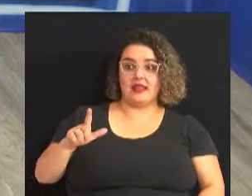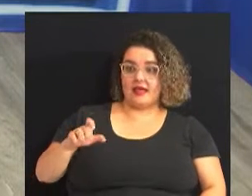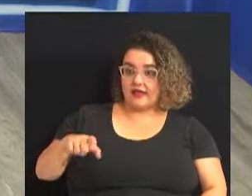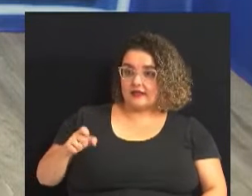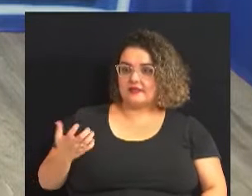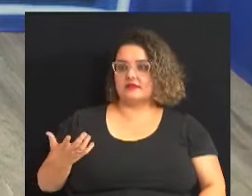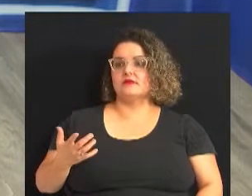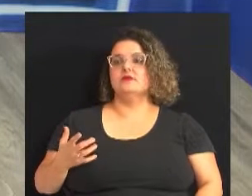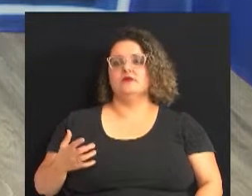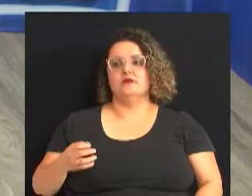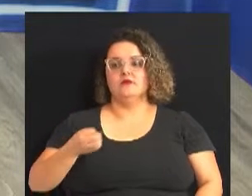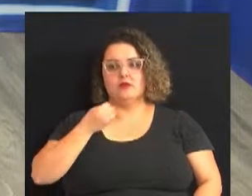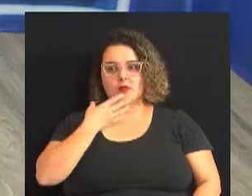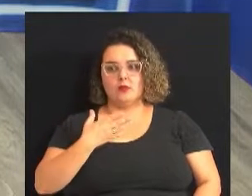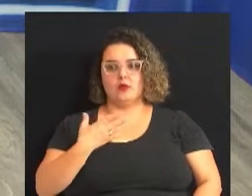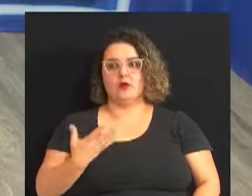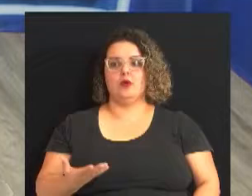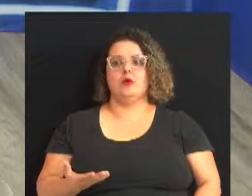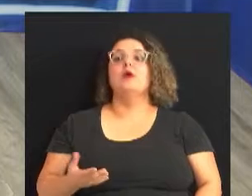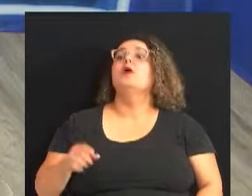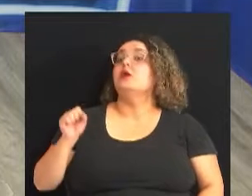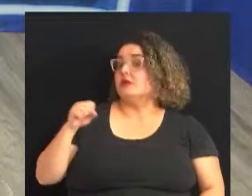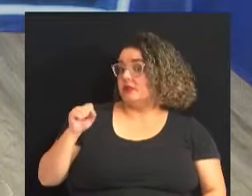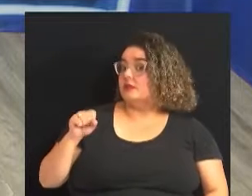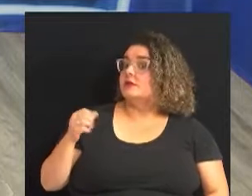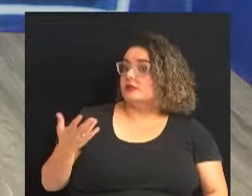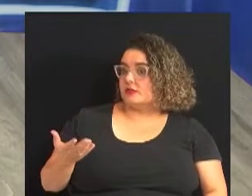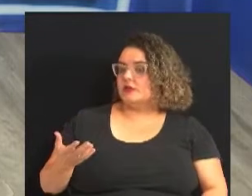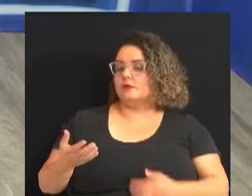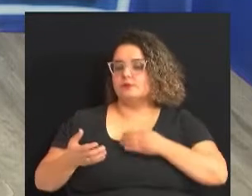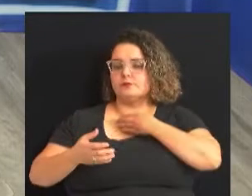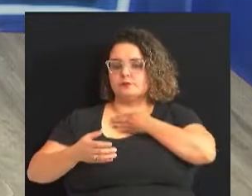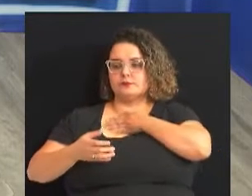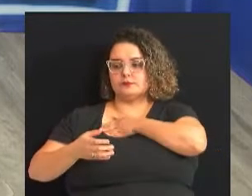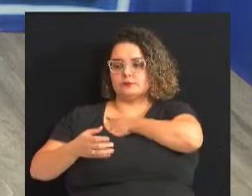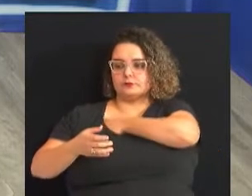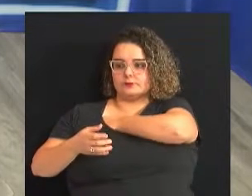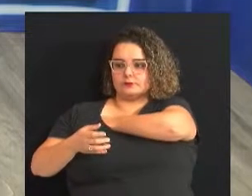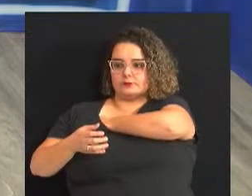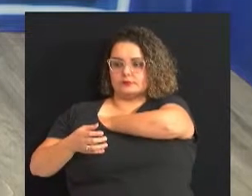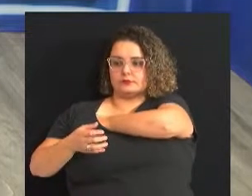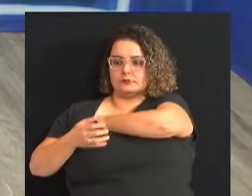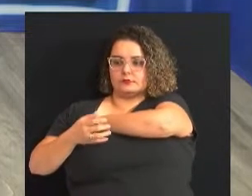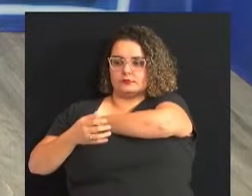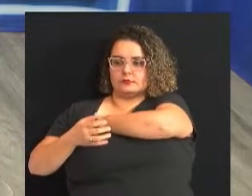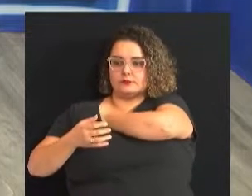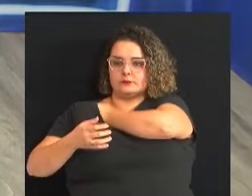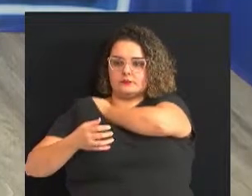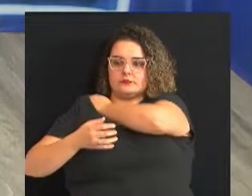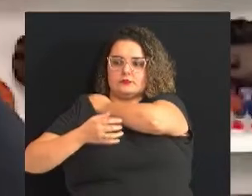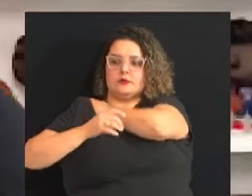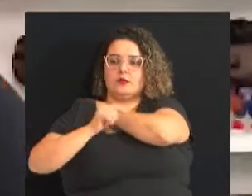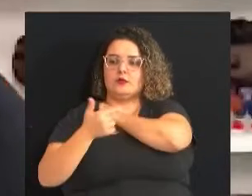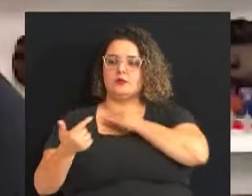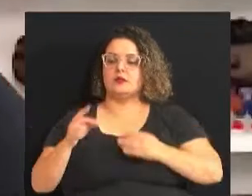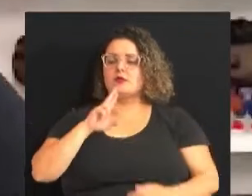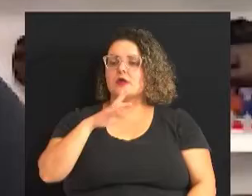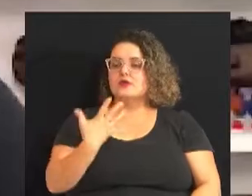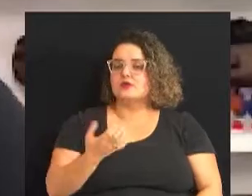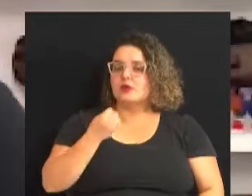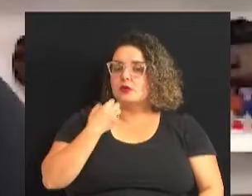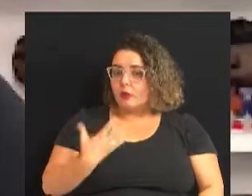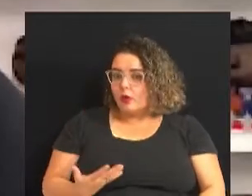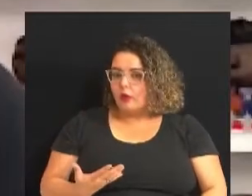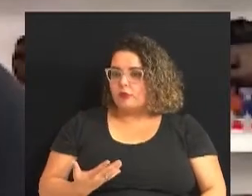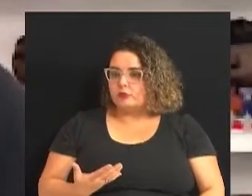2000? Foi. E é uma pena que essa geração ela não tenha trazido um resultado, né? O Brasil